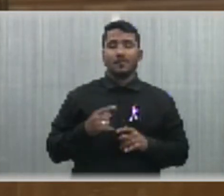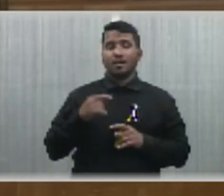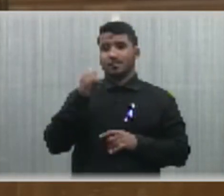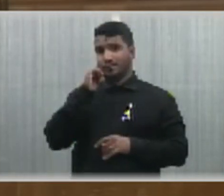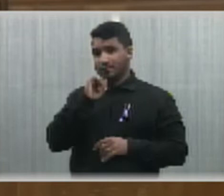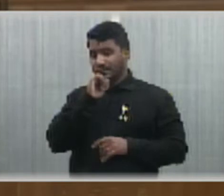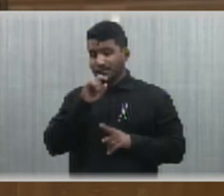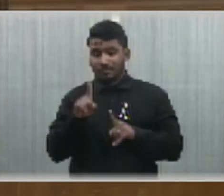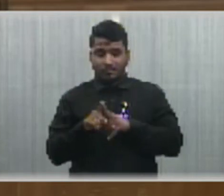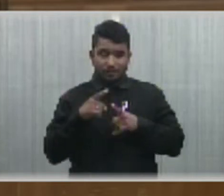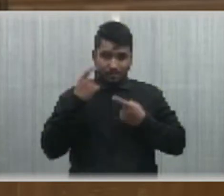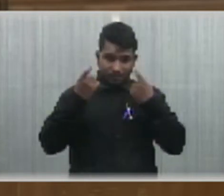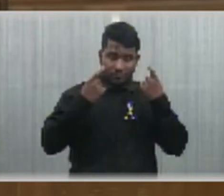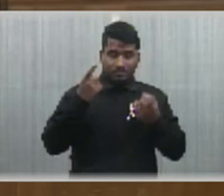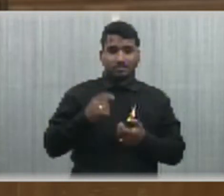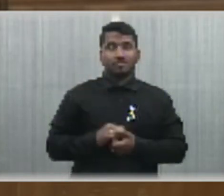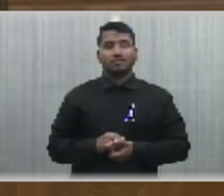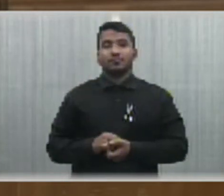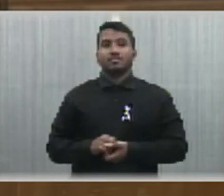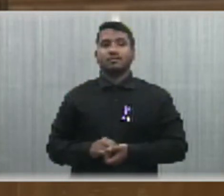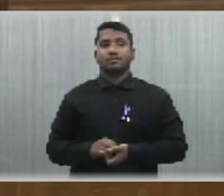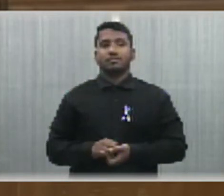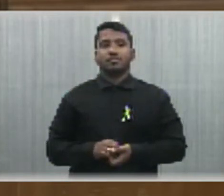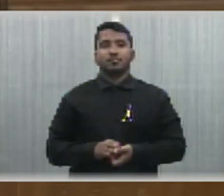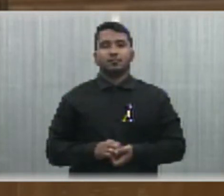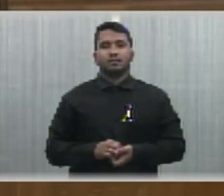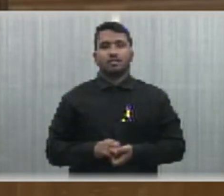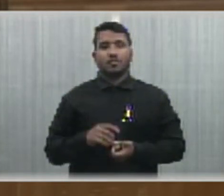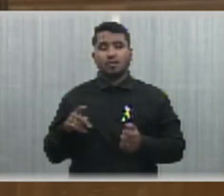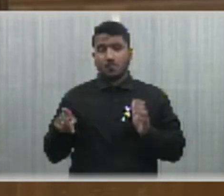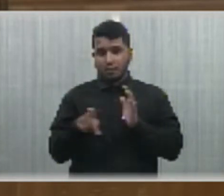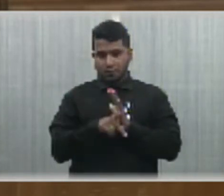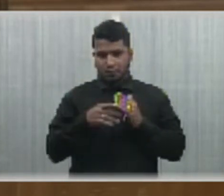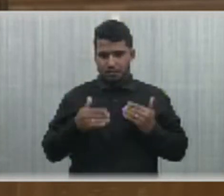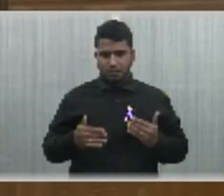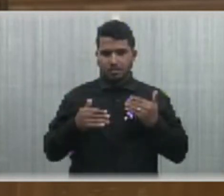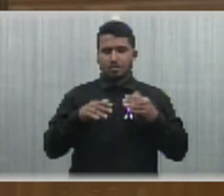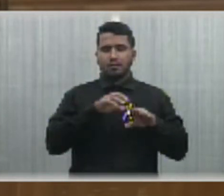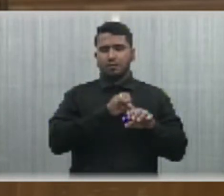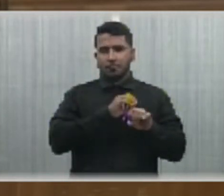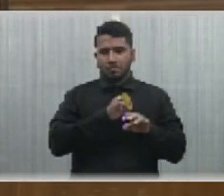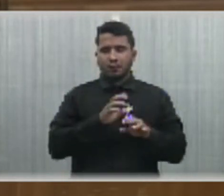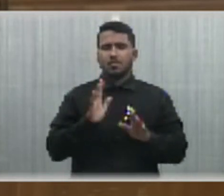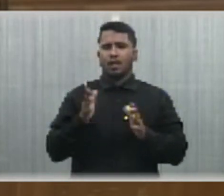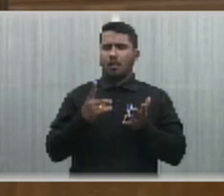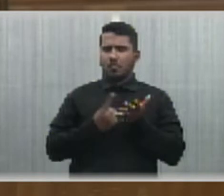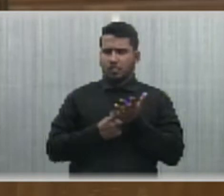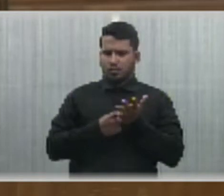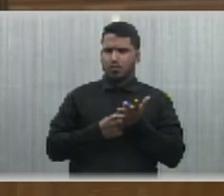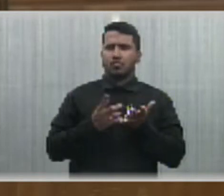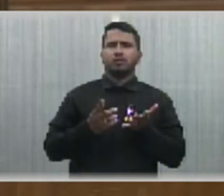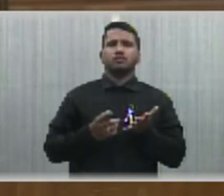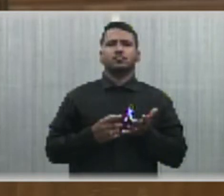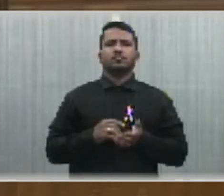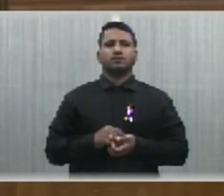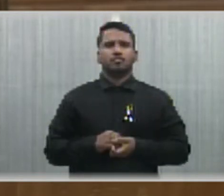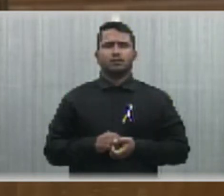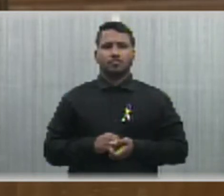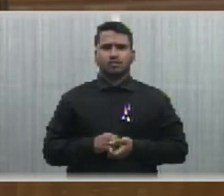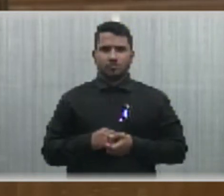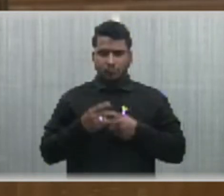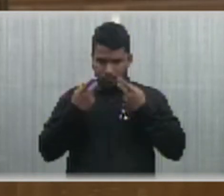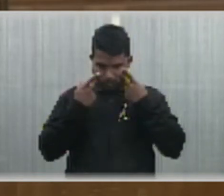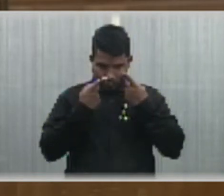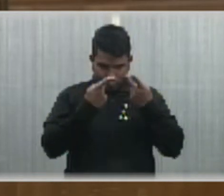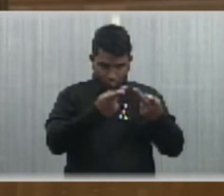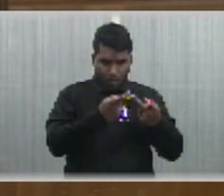Então, ele foi bastante atencioso com o pleito, já combinou, inclusive, uma visita ao